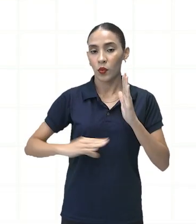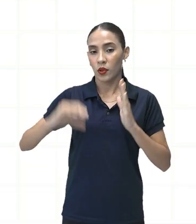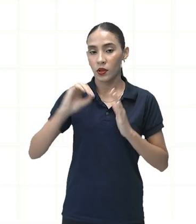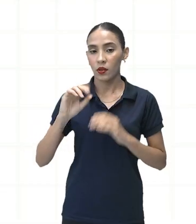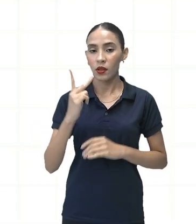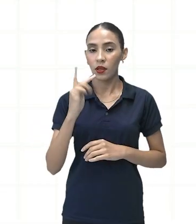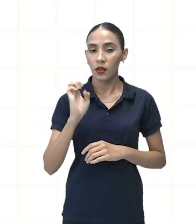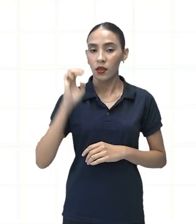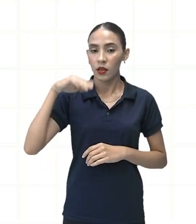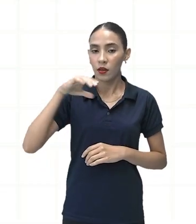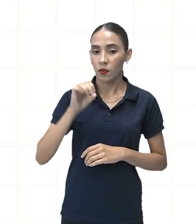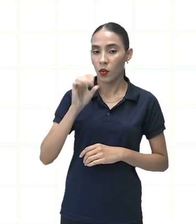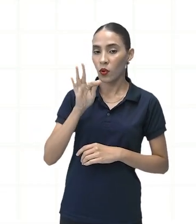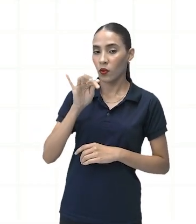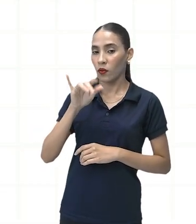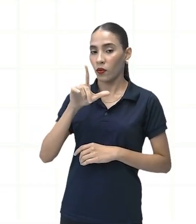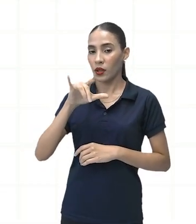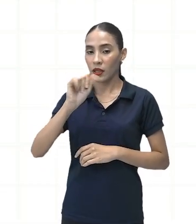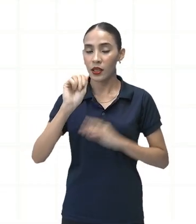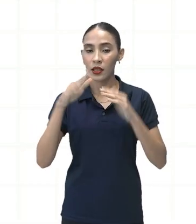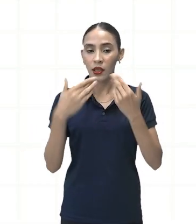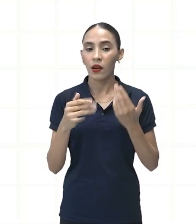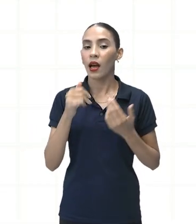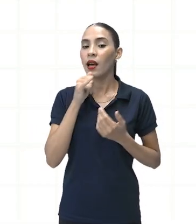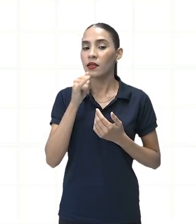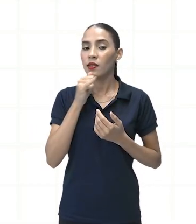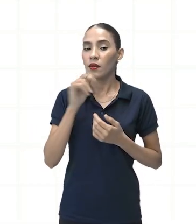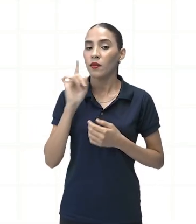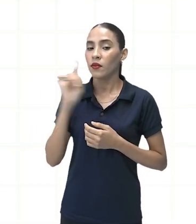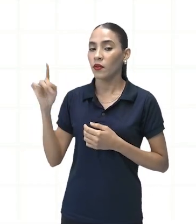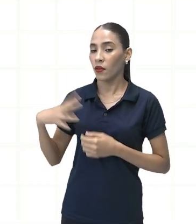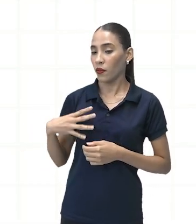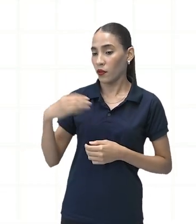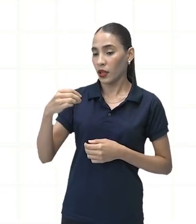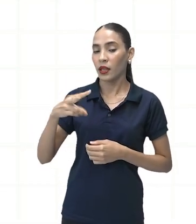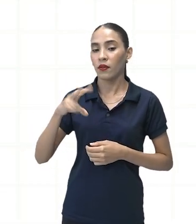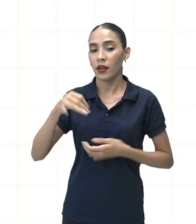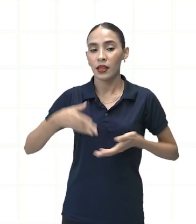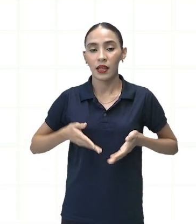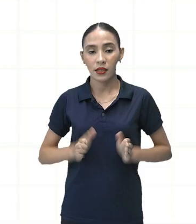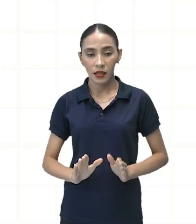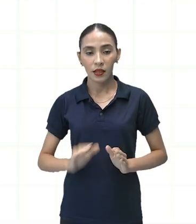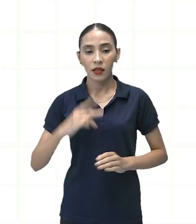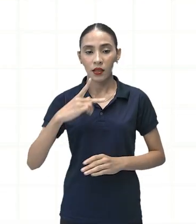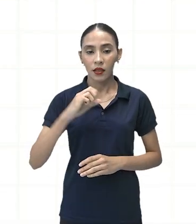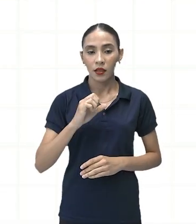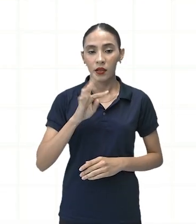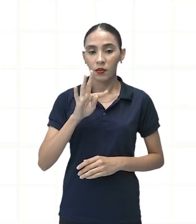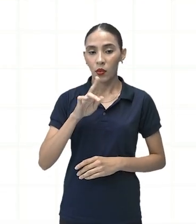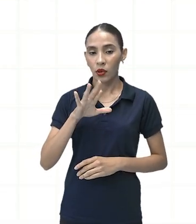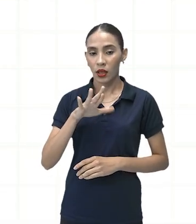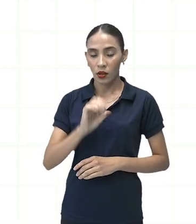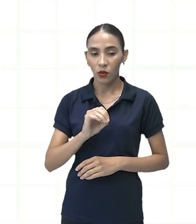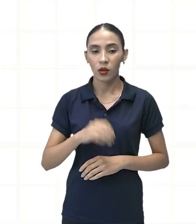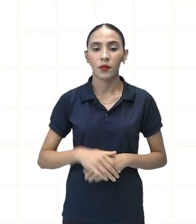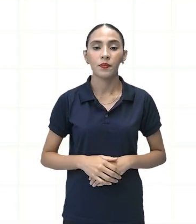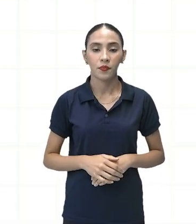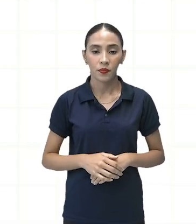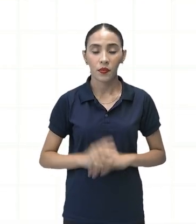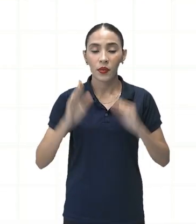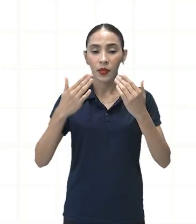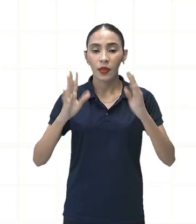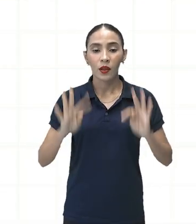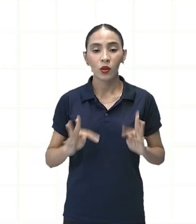da hemofilia. Vejam vocês, as filhas elas vão nascer portadoras, carregando esse gene da hemofilia.